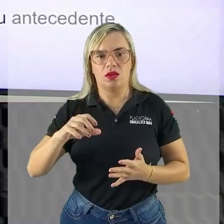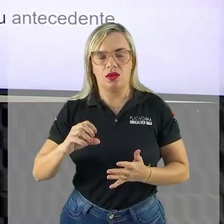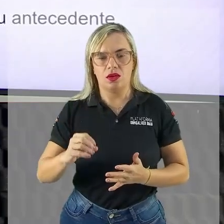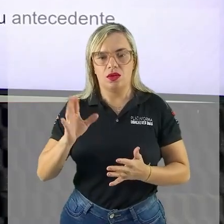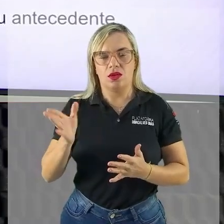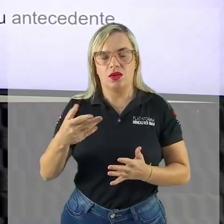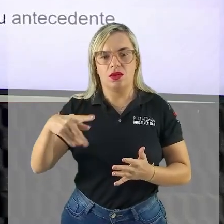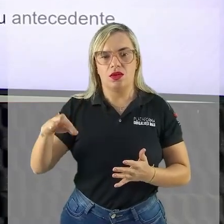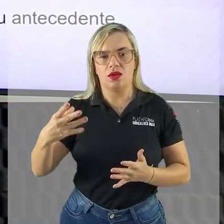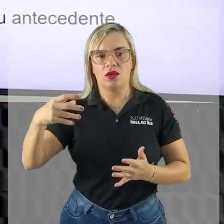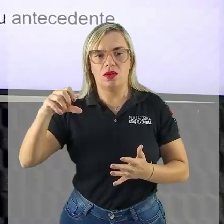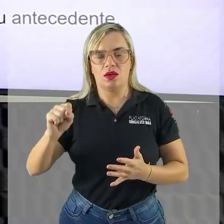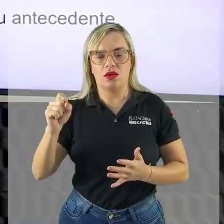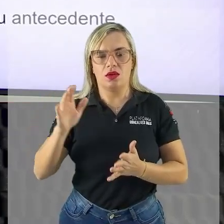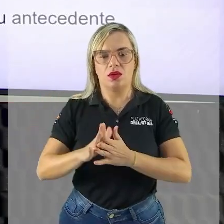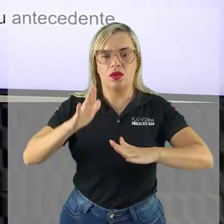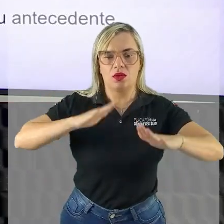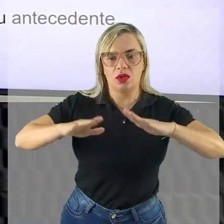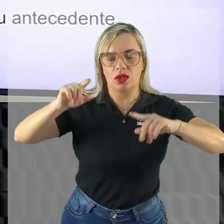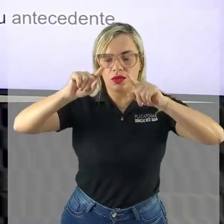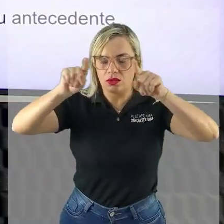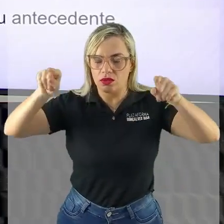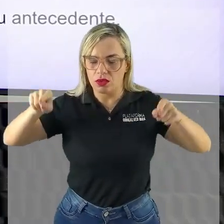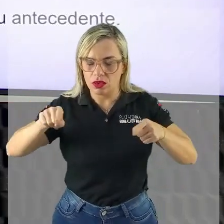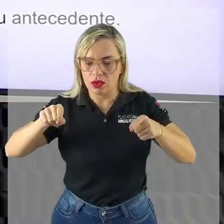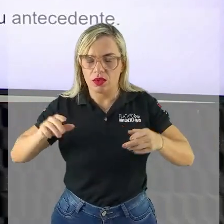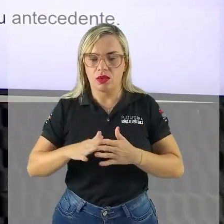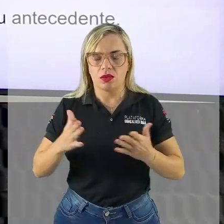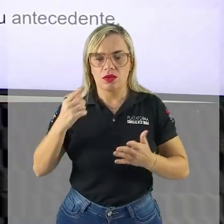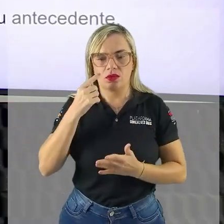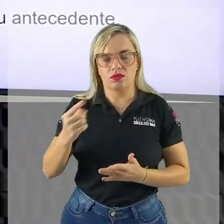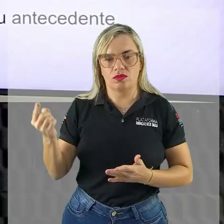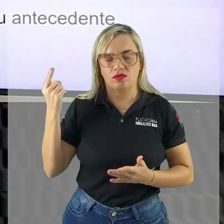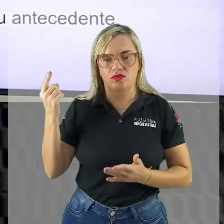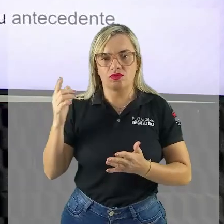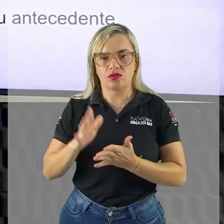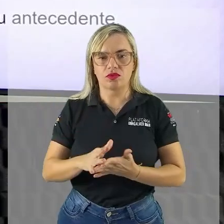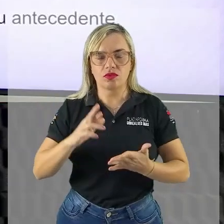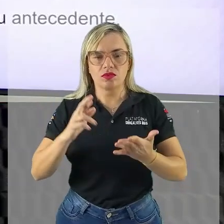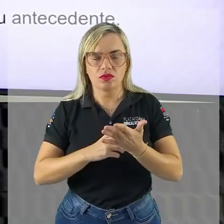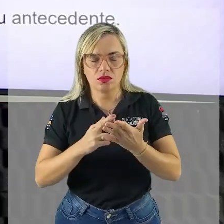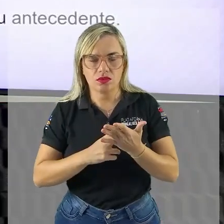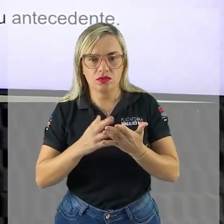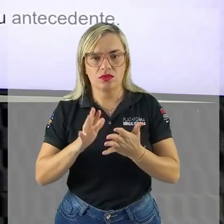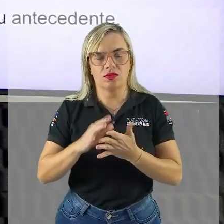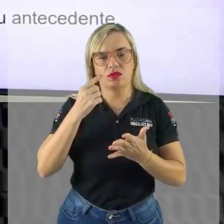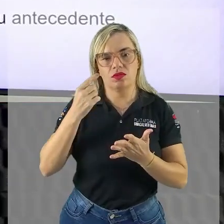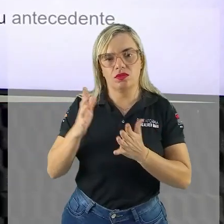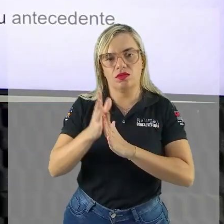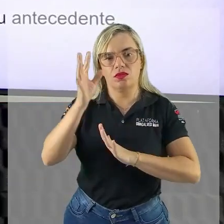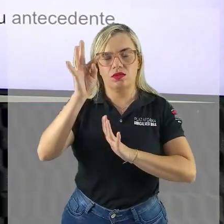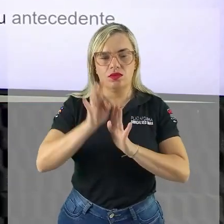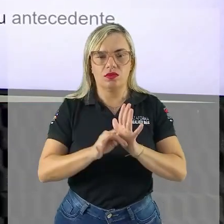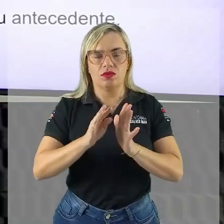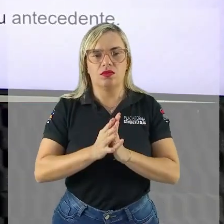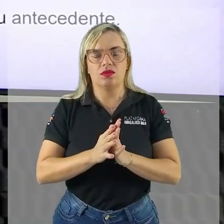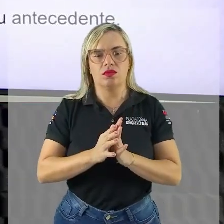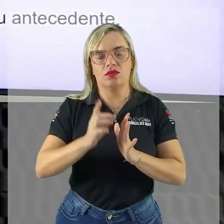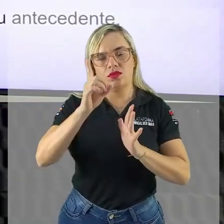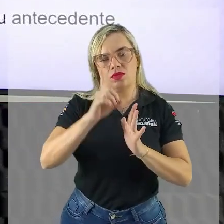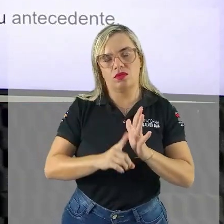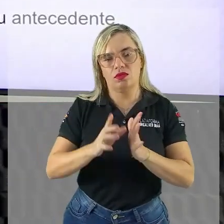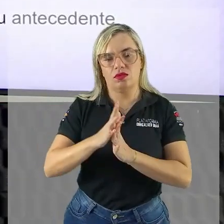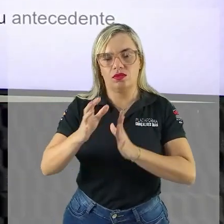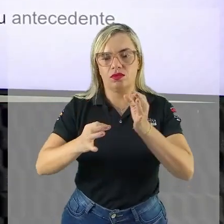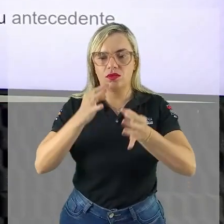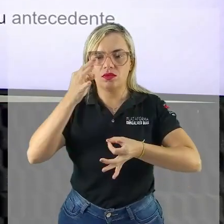o parênteses, tá? Então, esse sinal, ele é indicado na redação do texto dissertativo